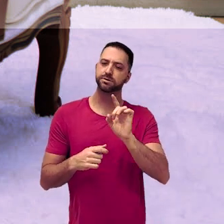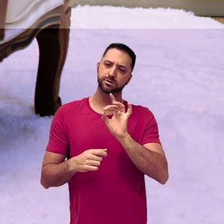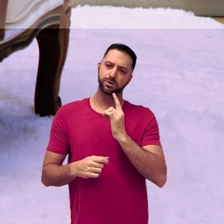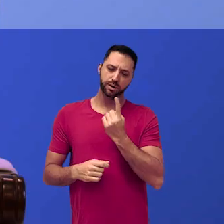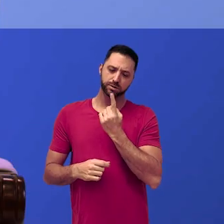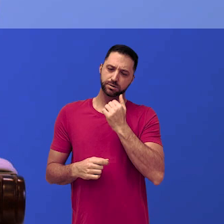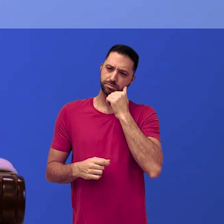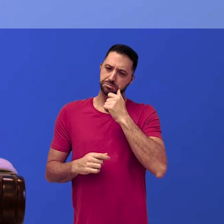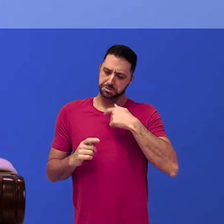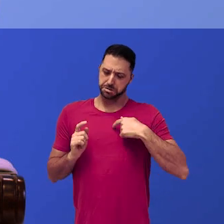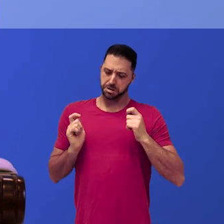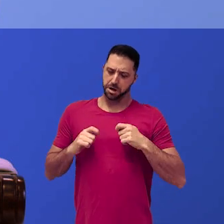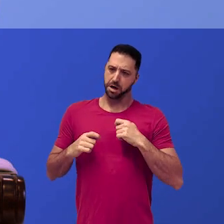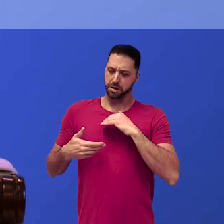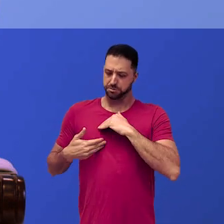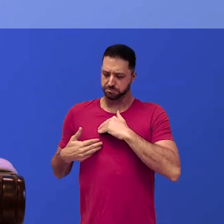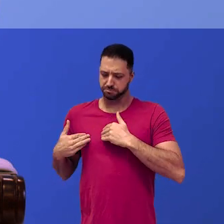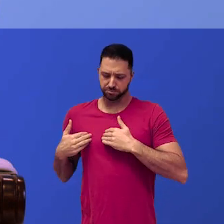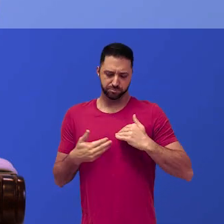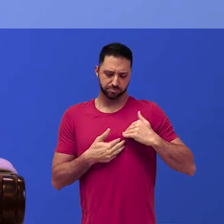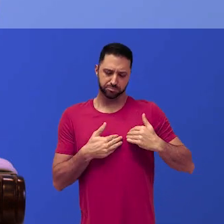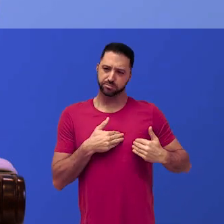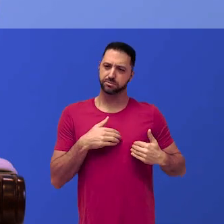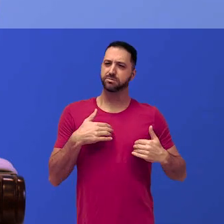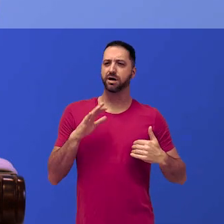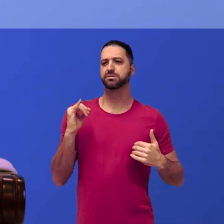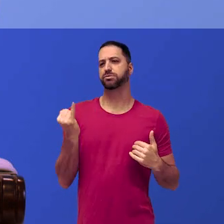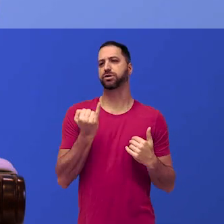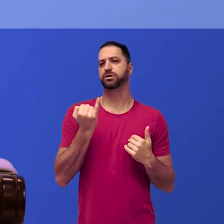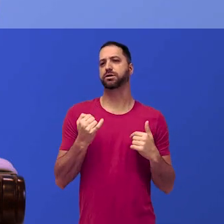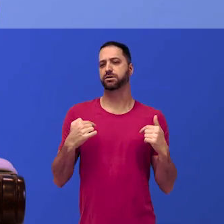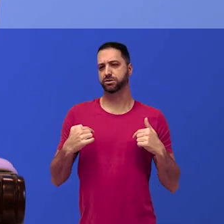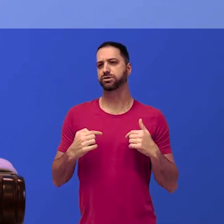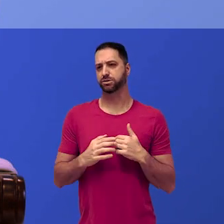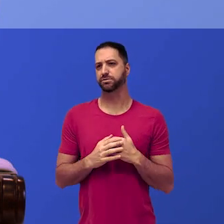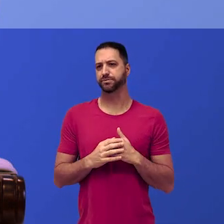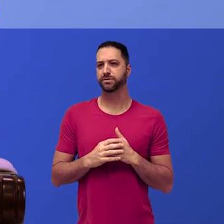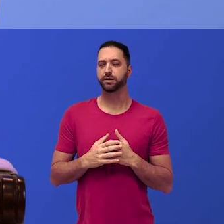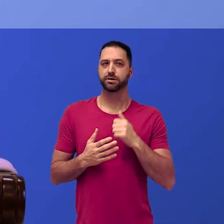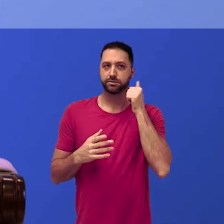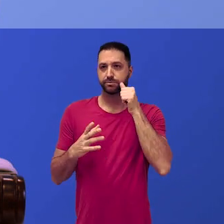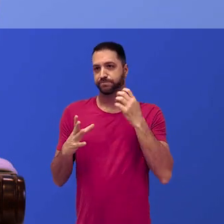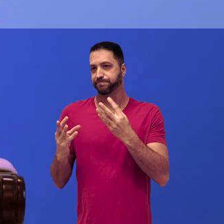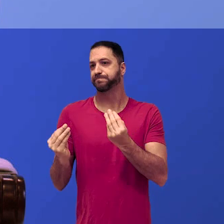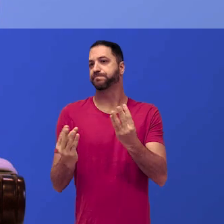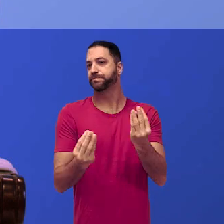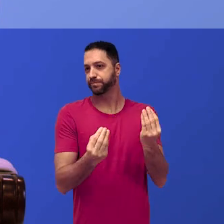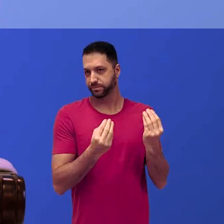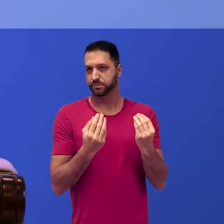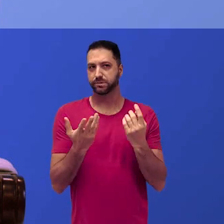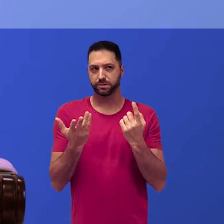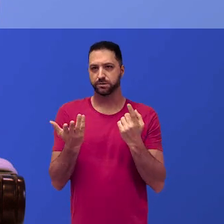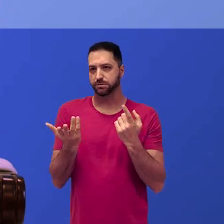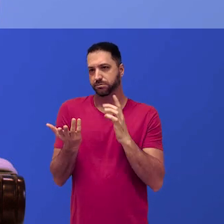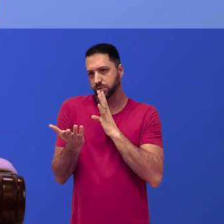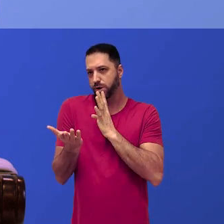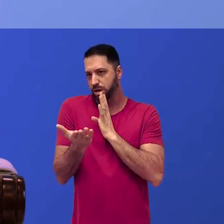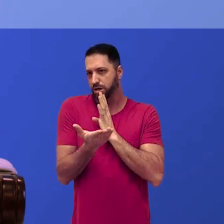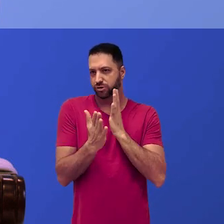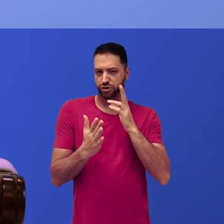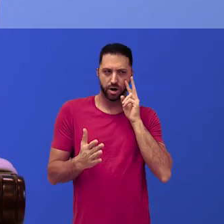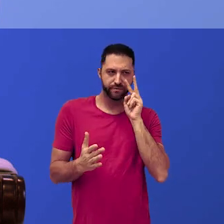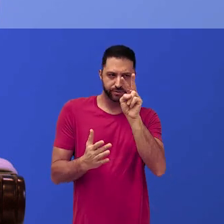casa. E é o mais importante, na minha opinião. A gente tem pessoas muito próximas a nós. Você,